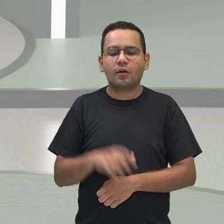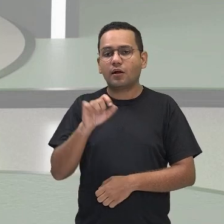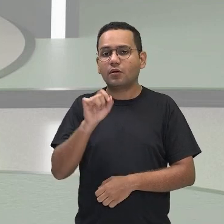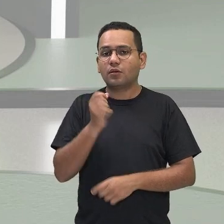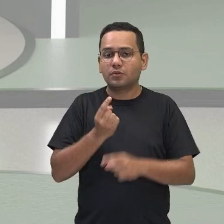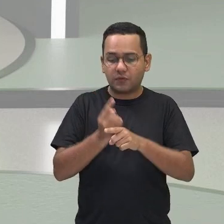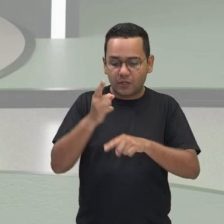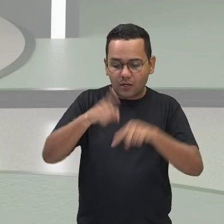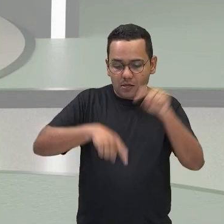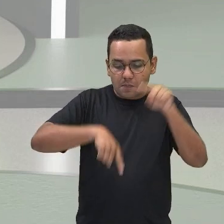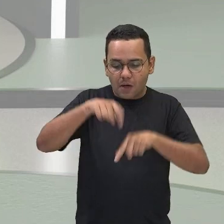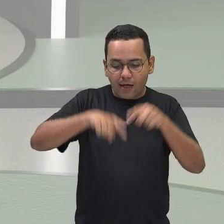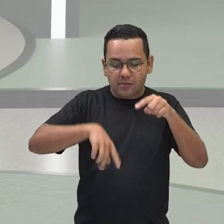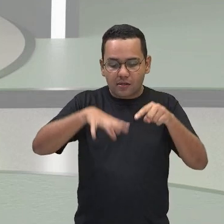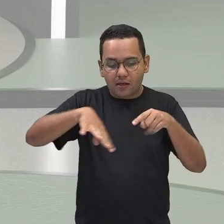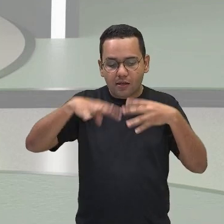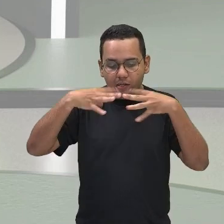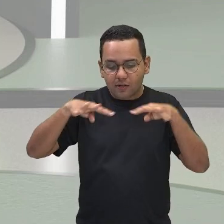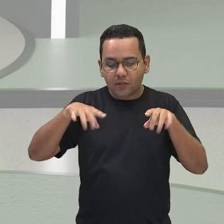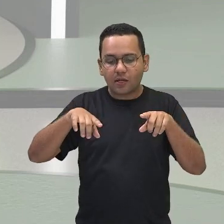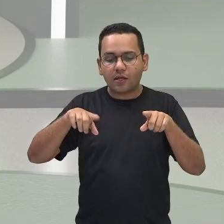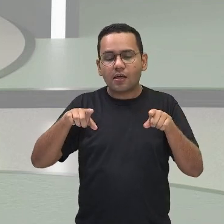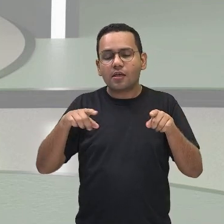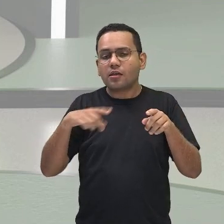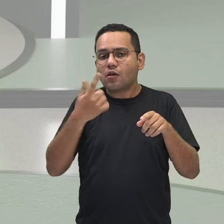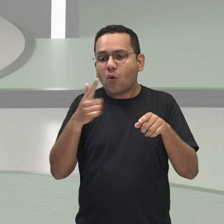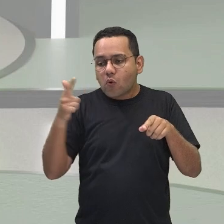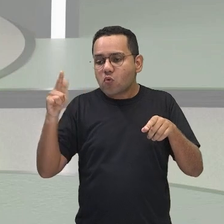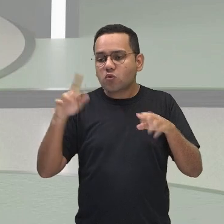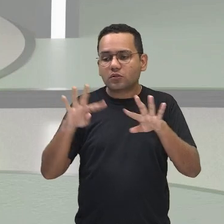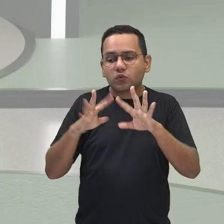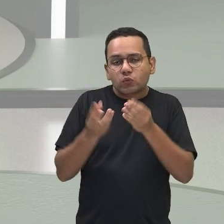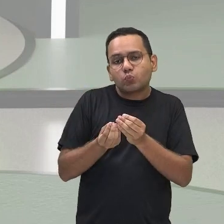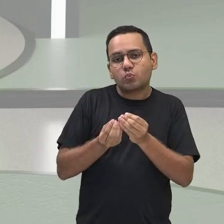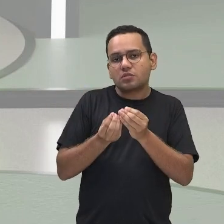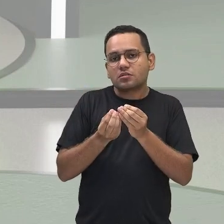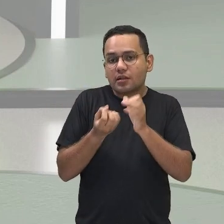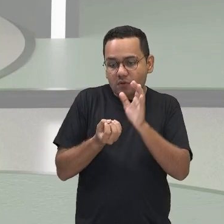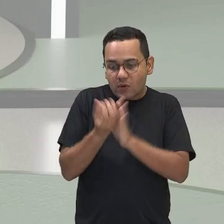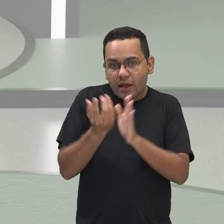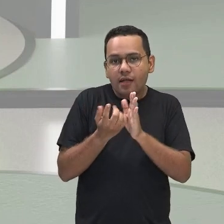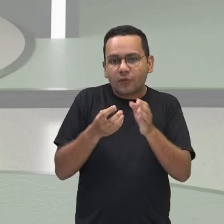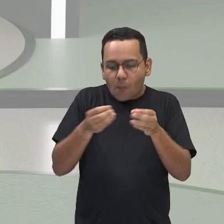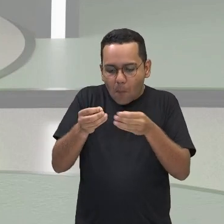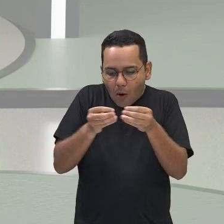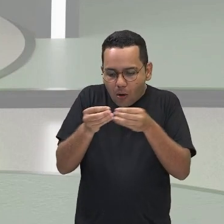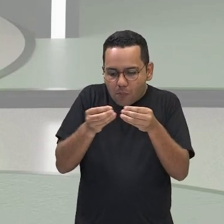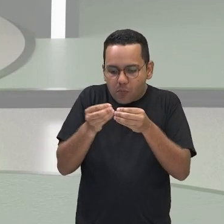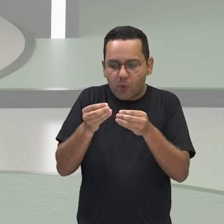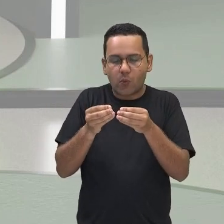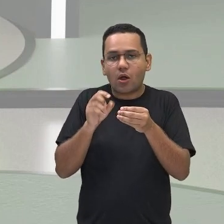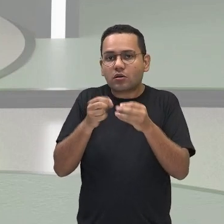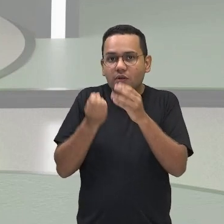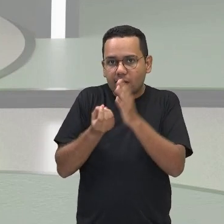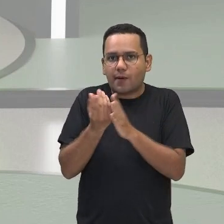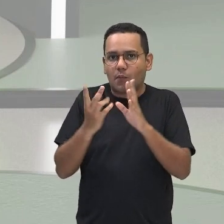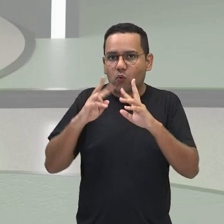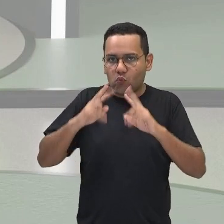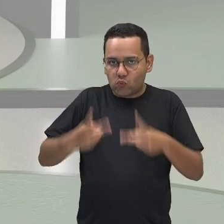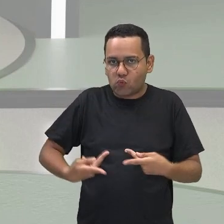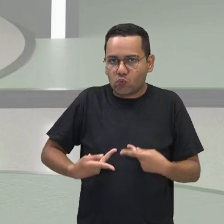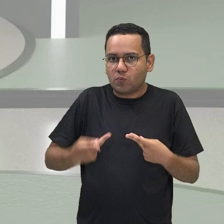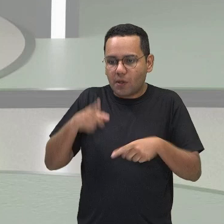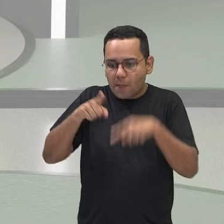natureza e materiais sintéticos que serão manipulados pelo homem, né,